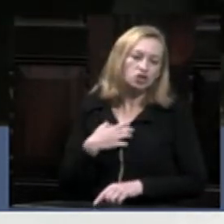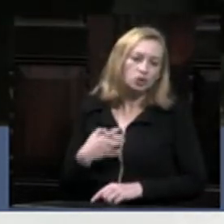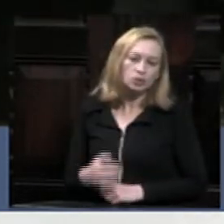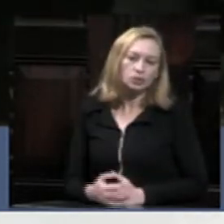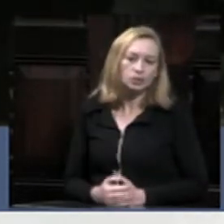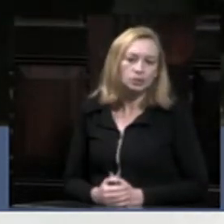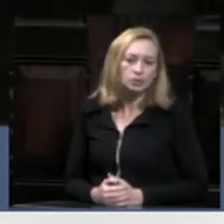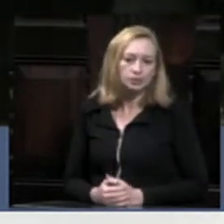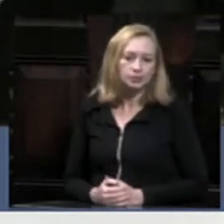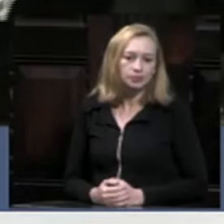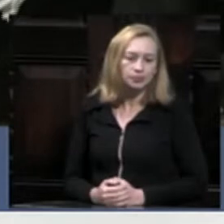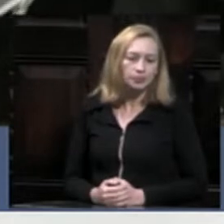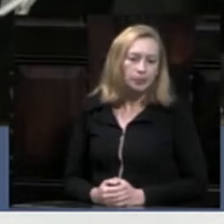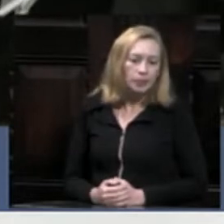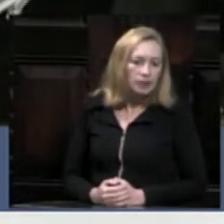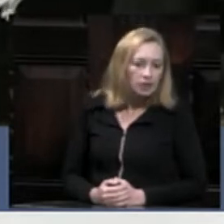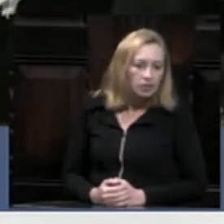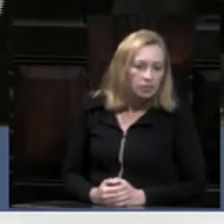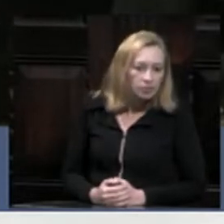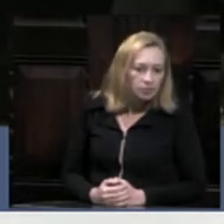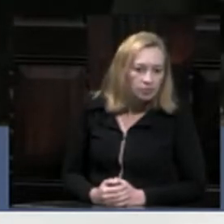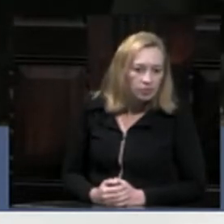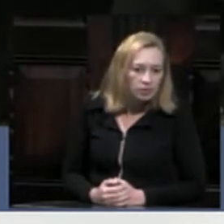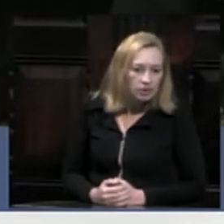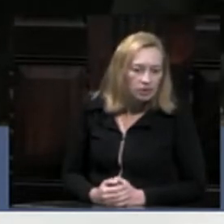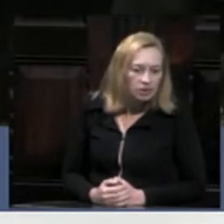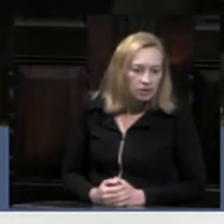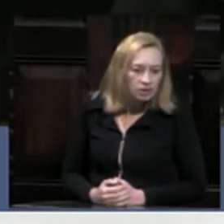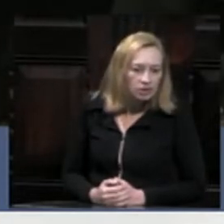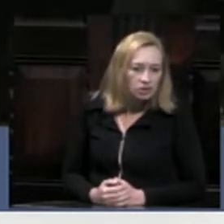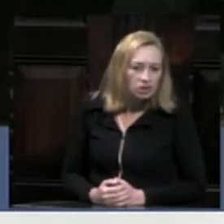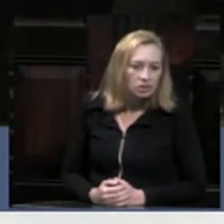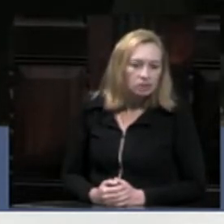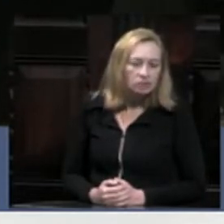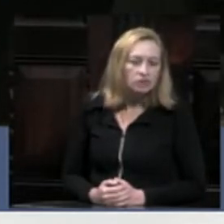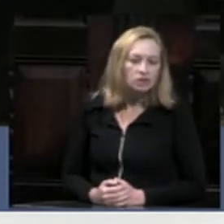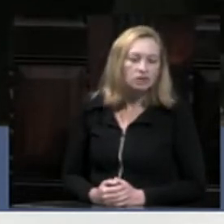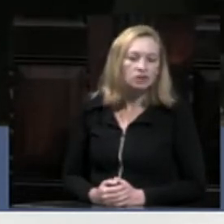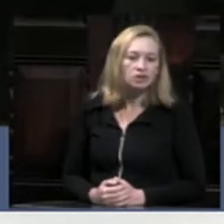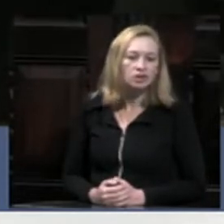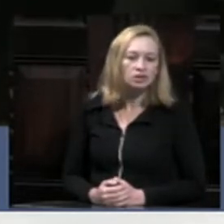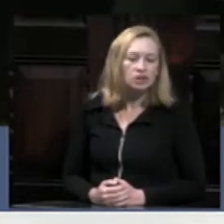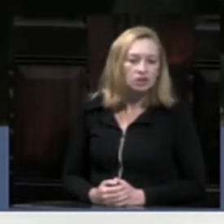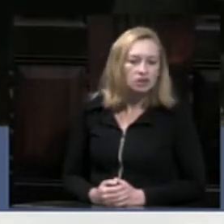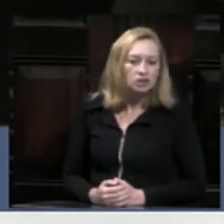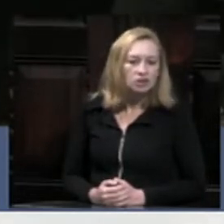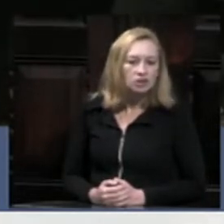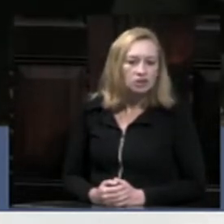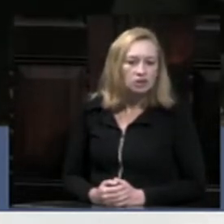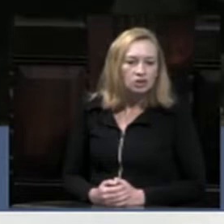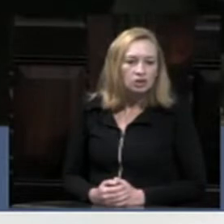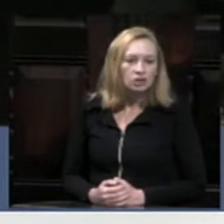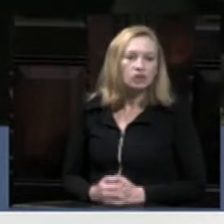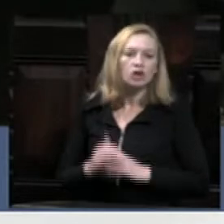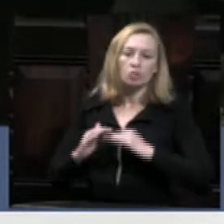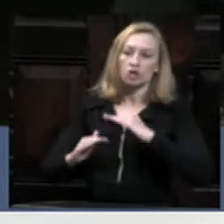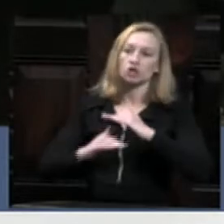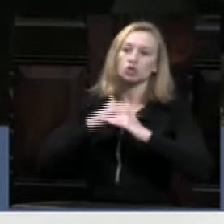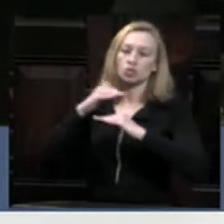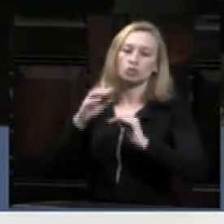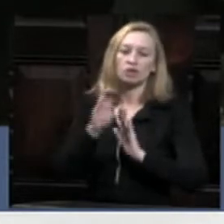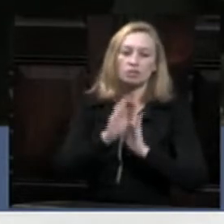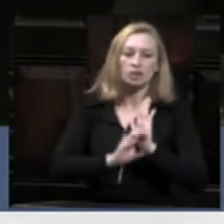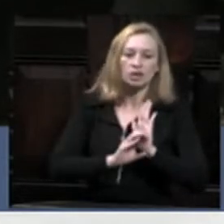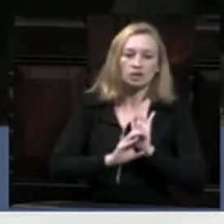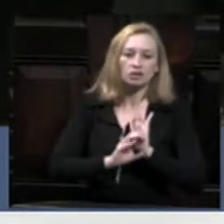de ter estudo de viabilidade econômico-financeira. Então, eu vou ter que ficar acatá-la com subemenda